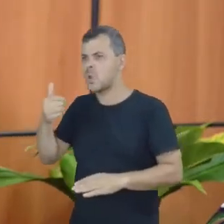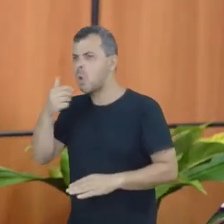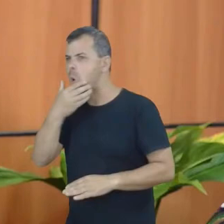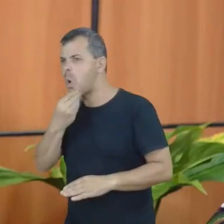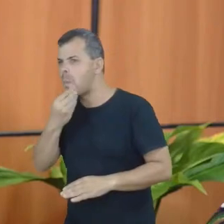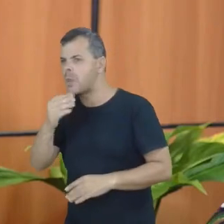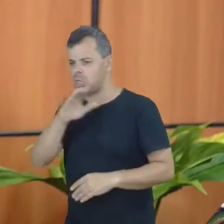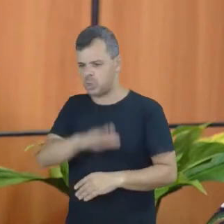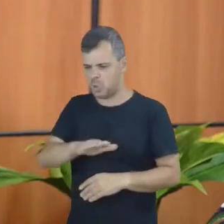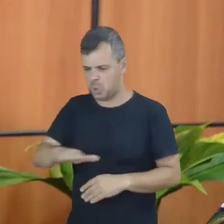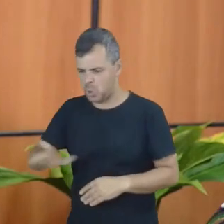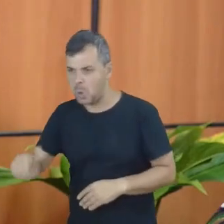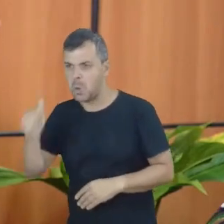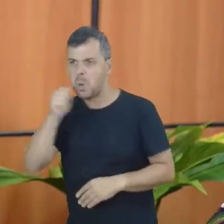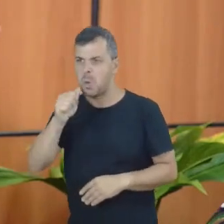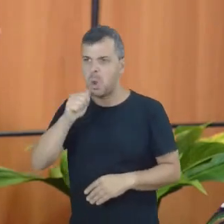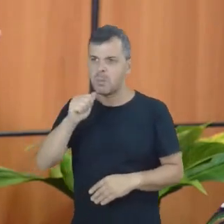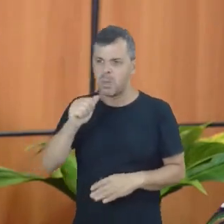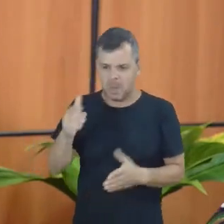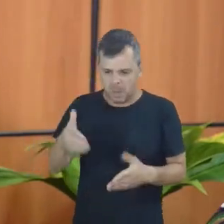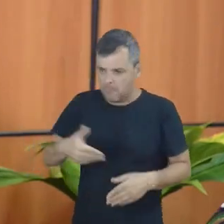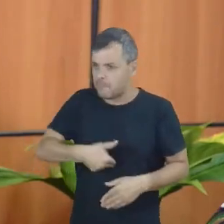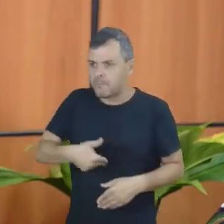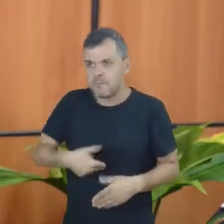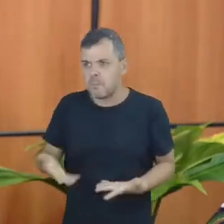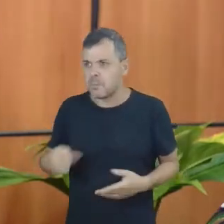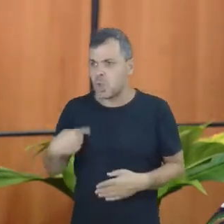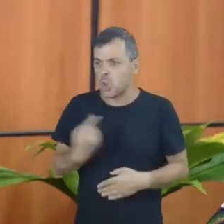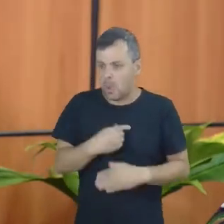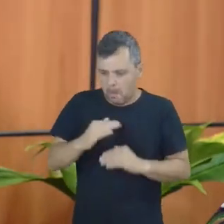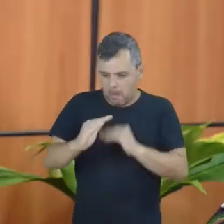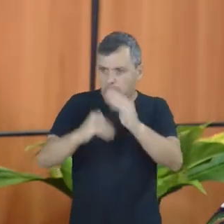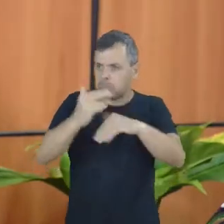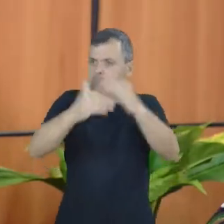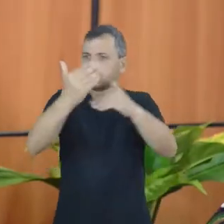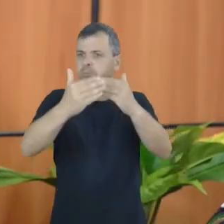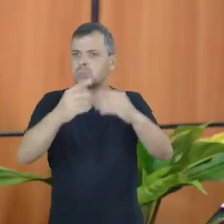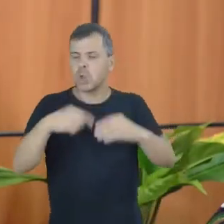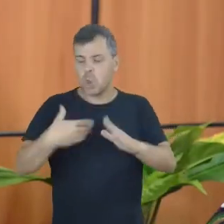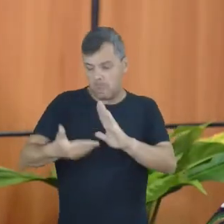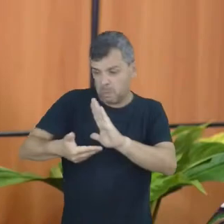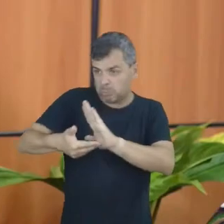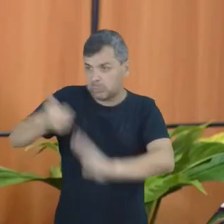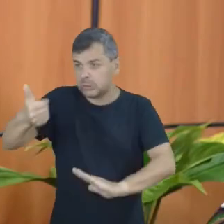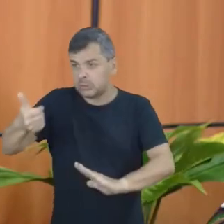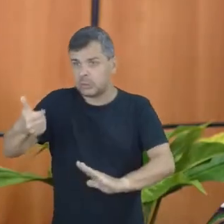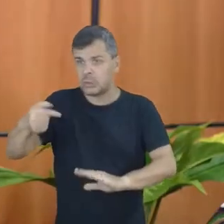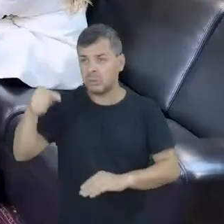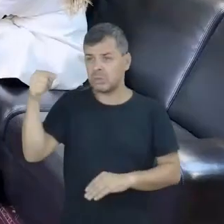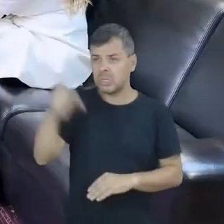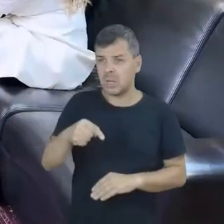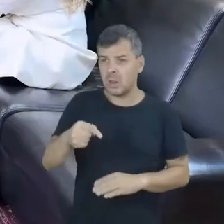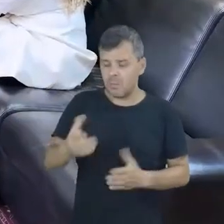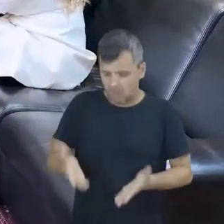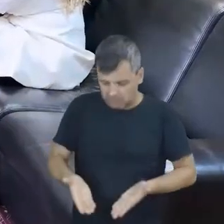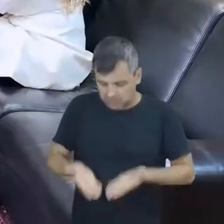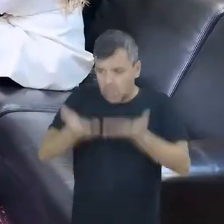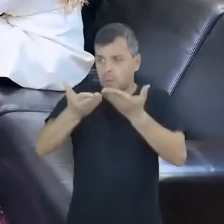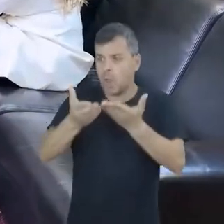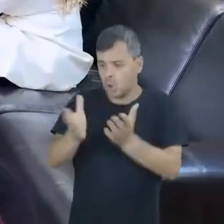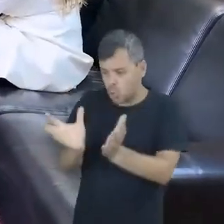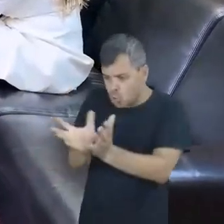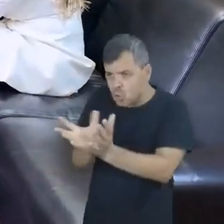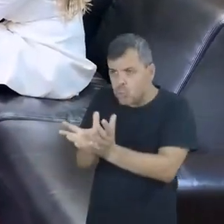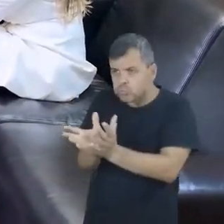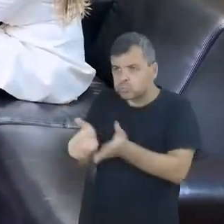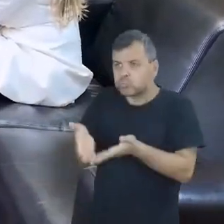e crianças do drama da fome. Nós precisamos avançar ainda mais, nós precisamos tirar dessa situação e elevar essa